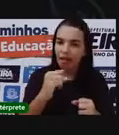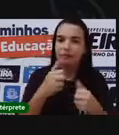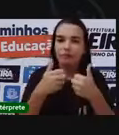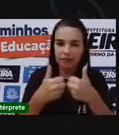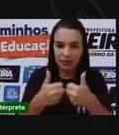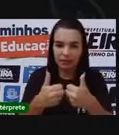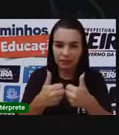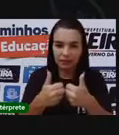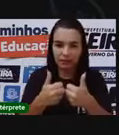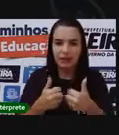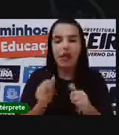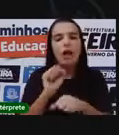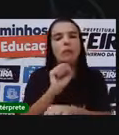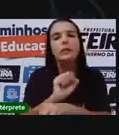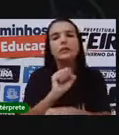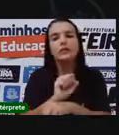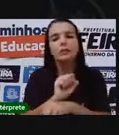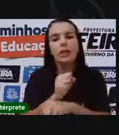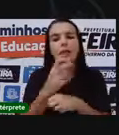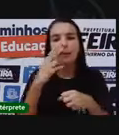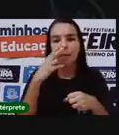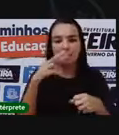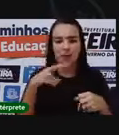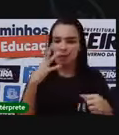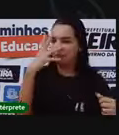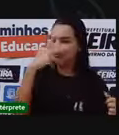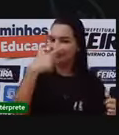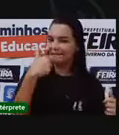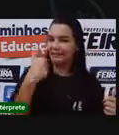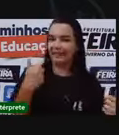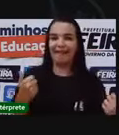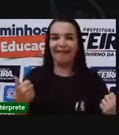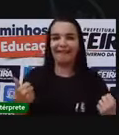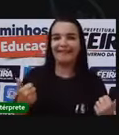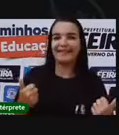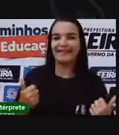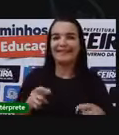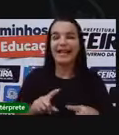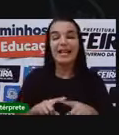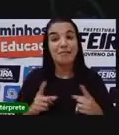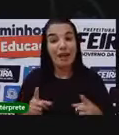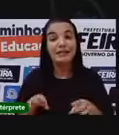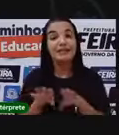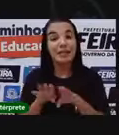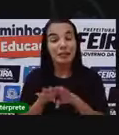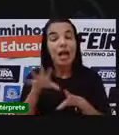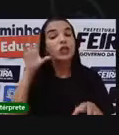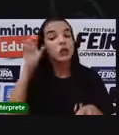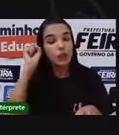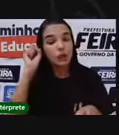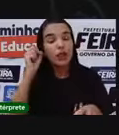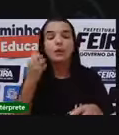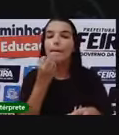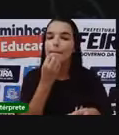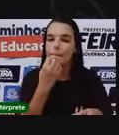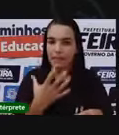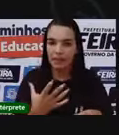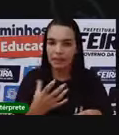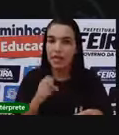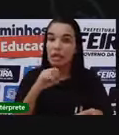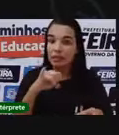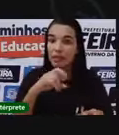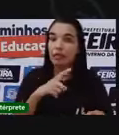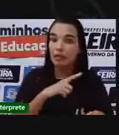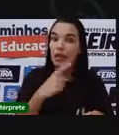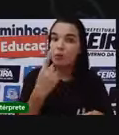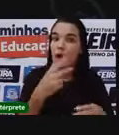chegando. Eu espero que vocês estejam me vendo bem, claro, e também escutando bem. Se tem uma coisa que eu